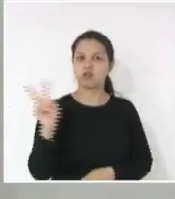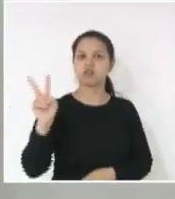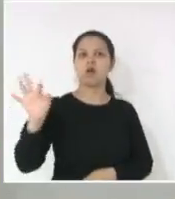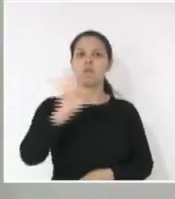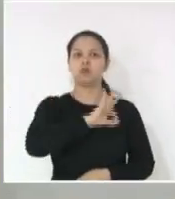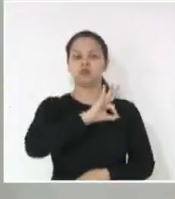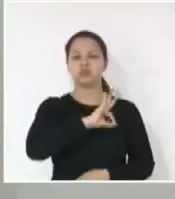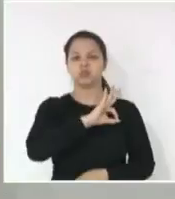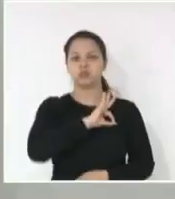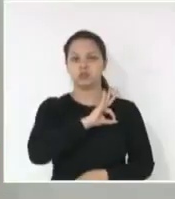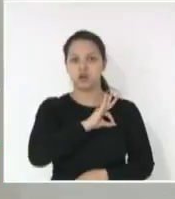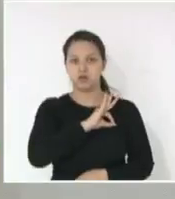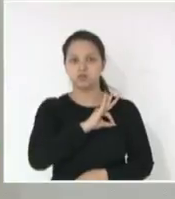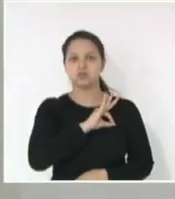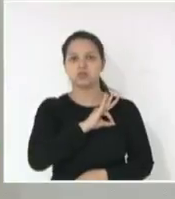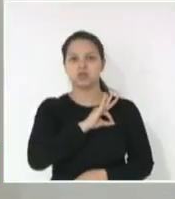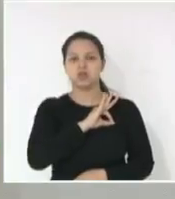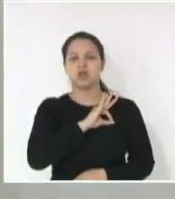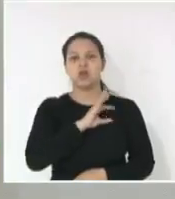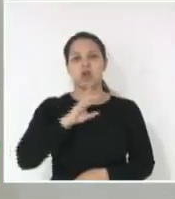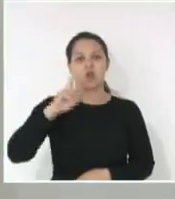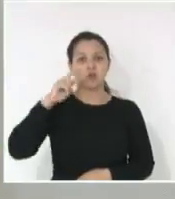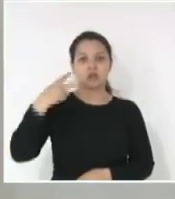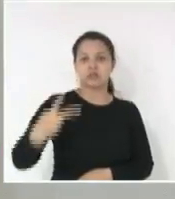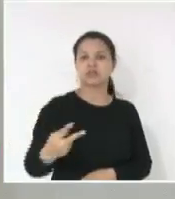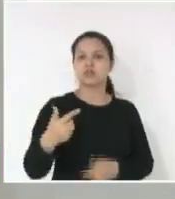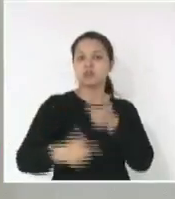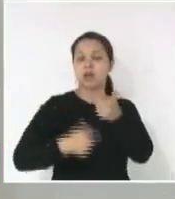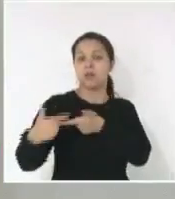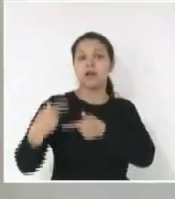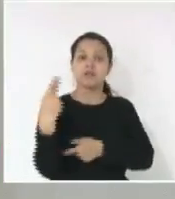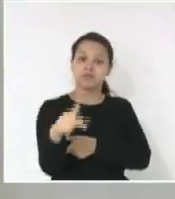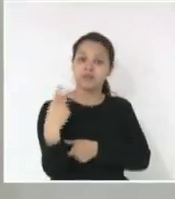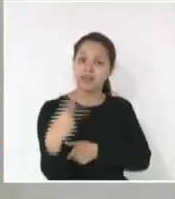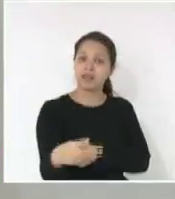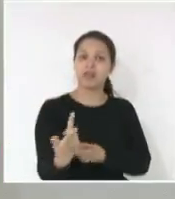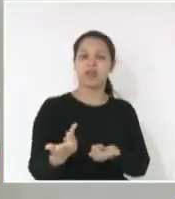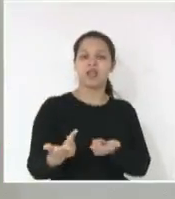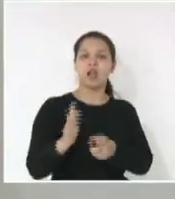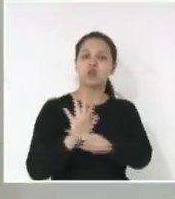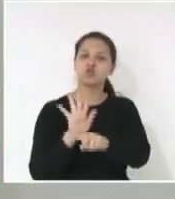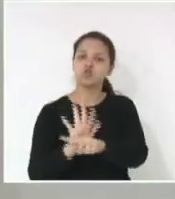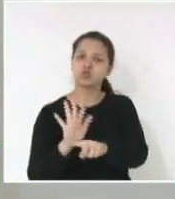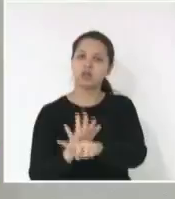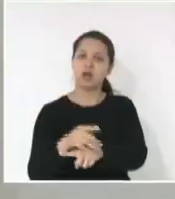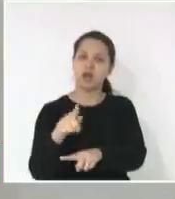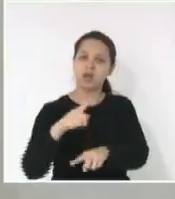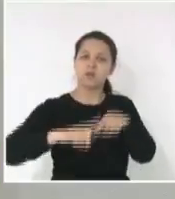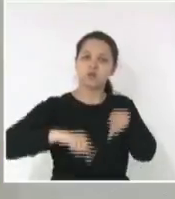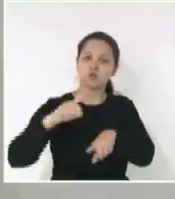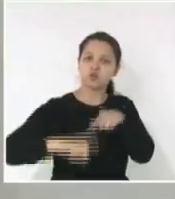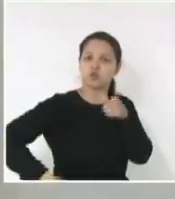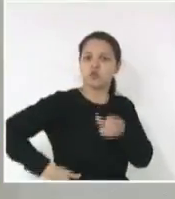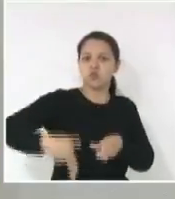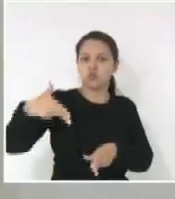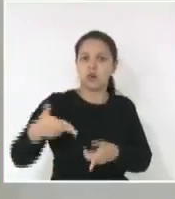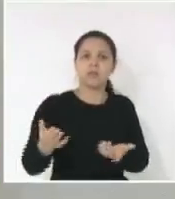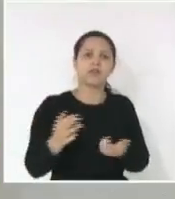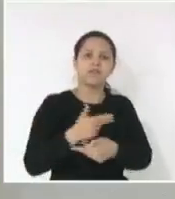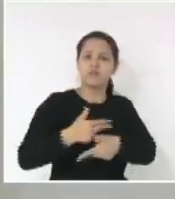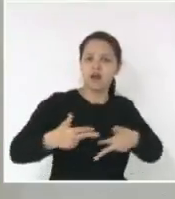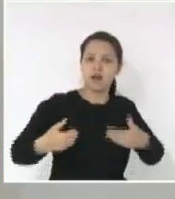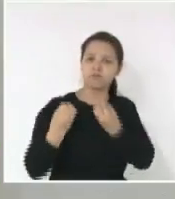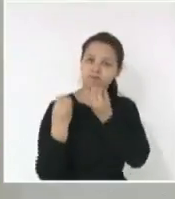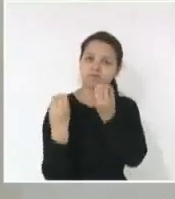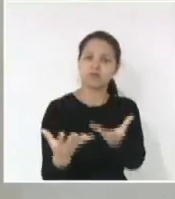policial, reconhecer o trabalho que é feito, dar condições técnicas, armamentos e,